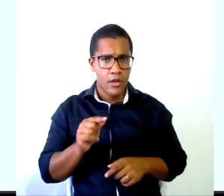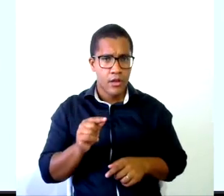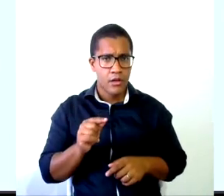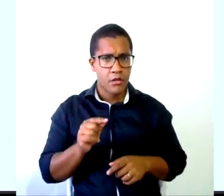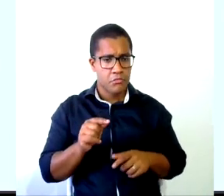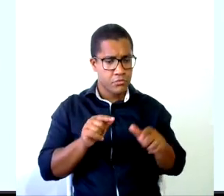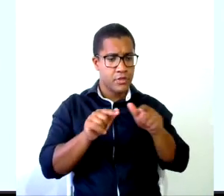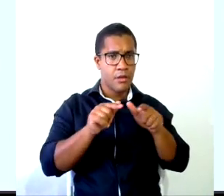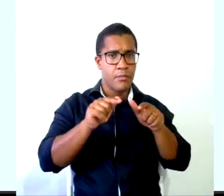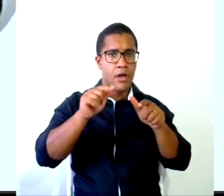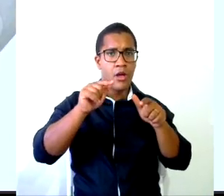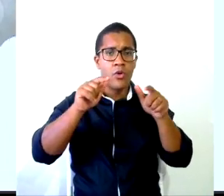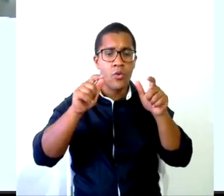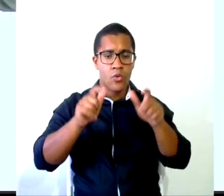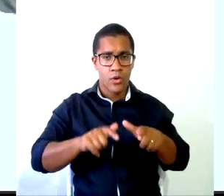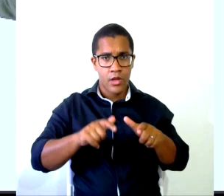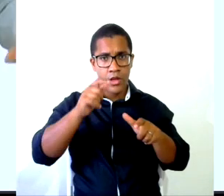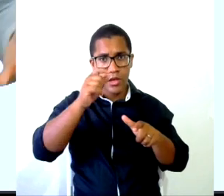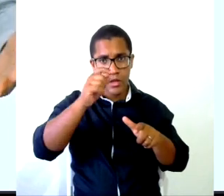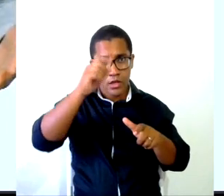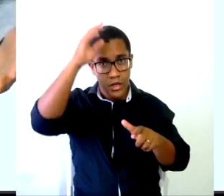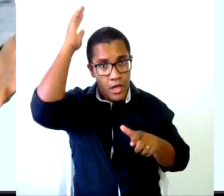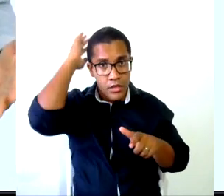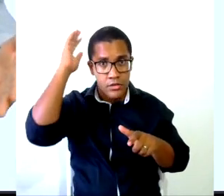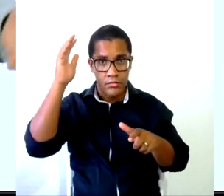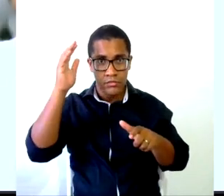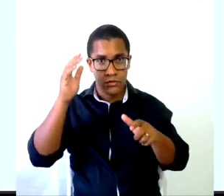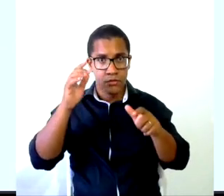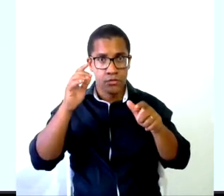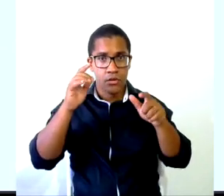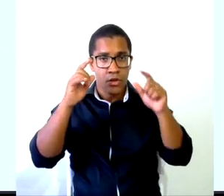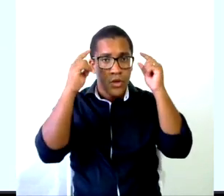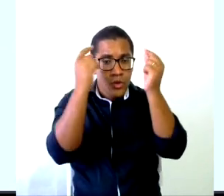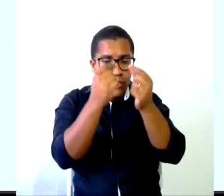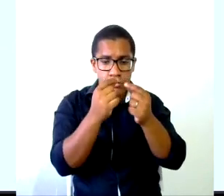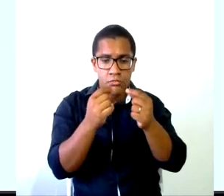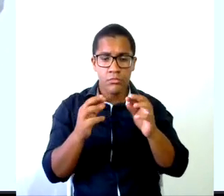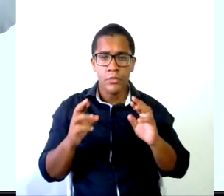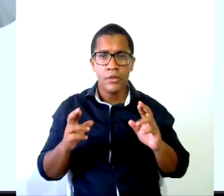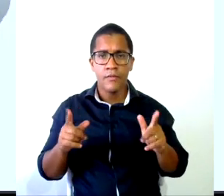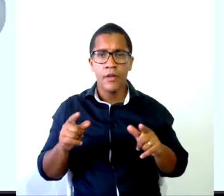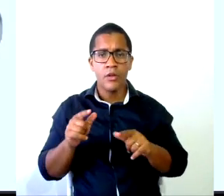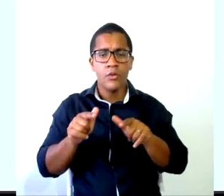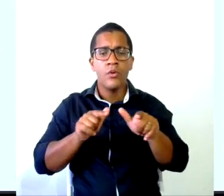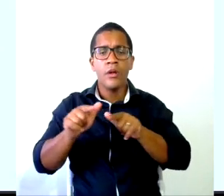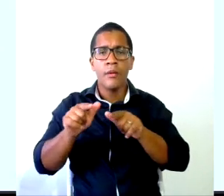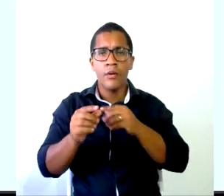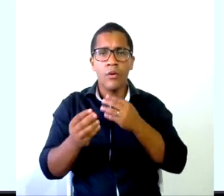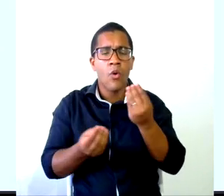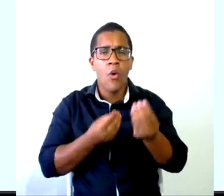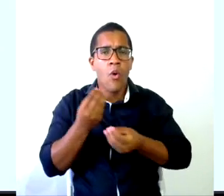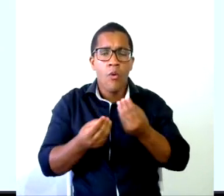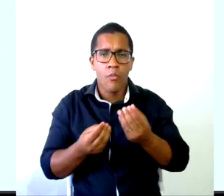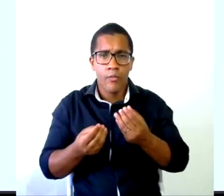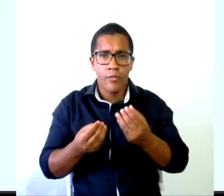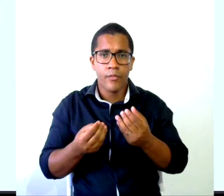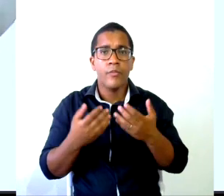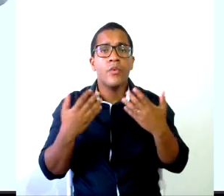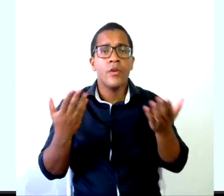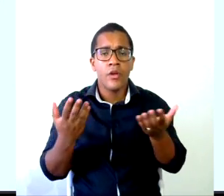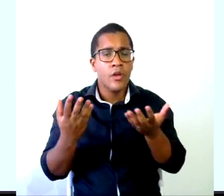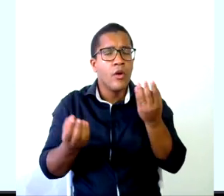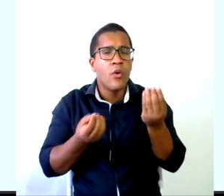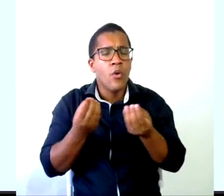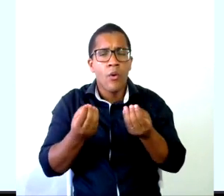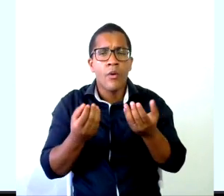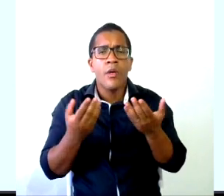na Grécia e em Roma antiga, né? Então, o professor Cláudio Nascimento, professor queres ou não queres da